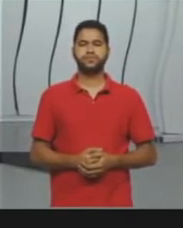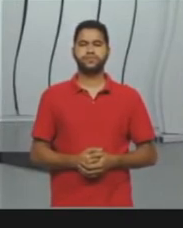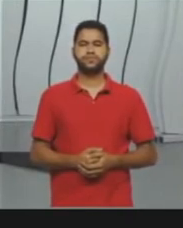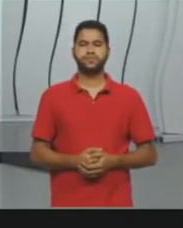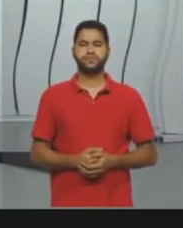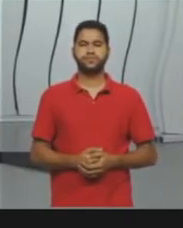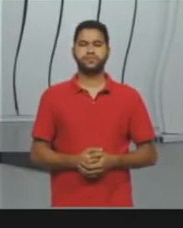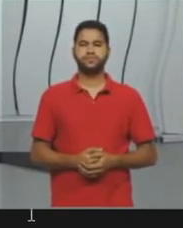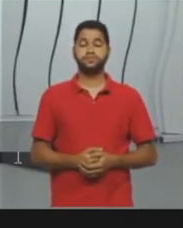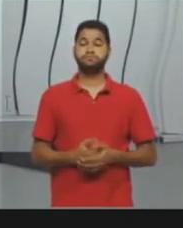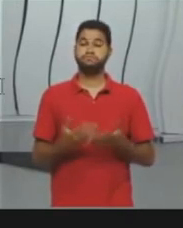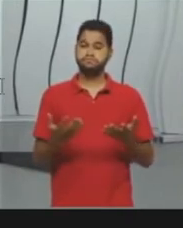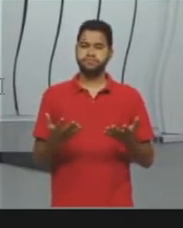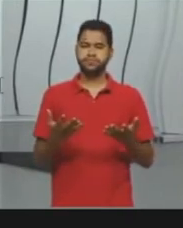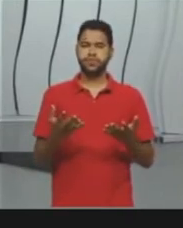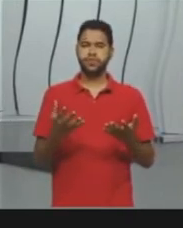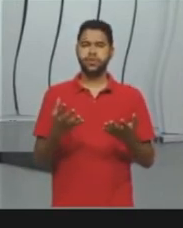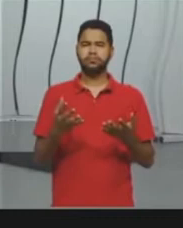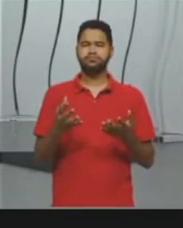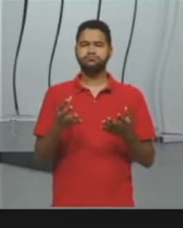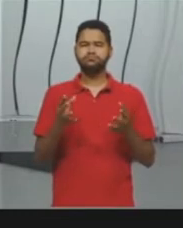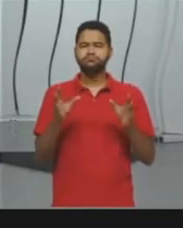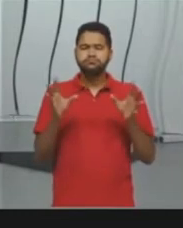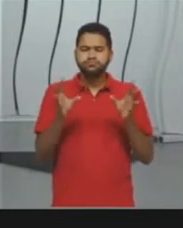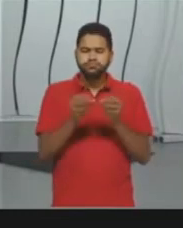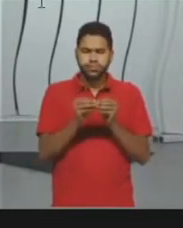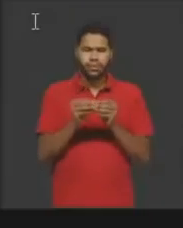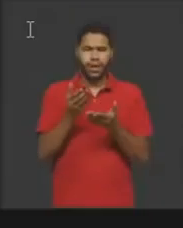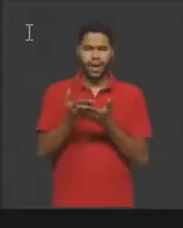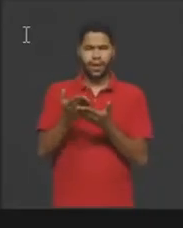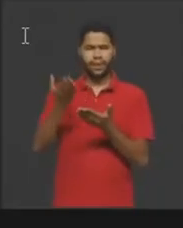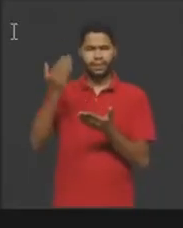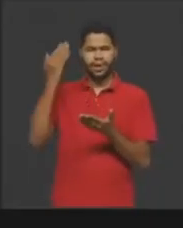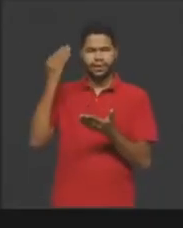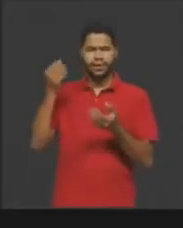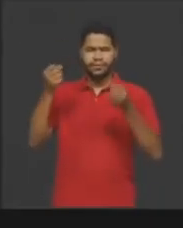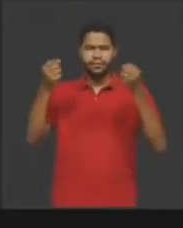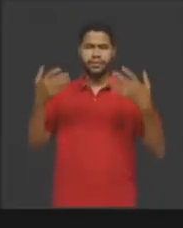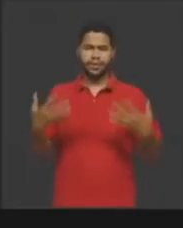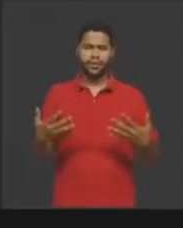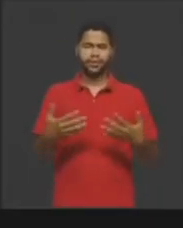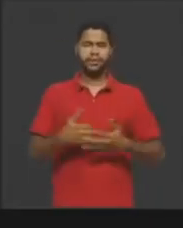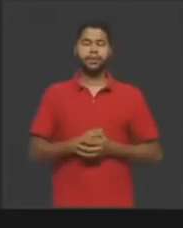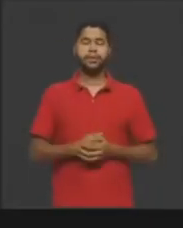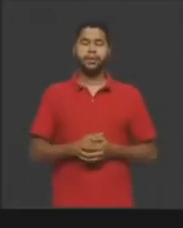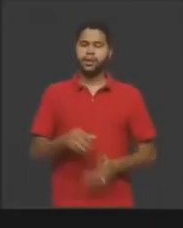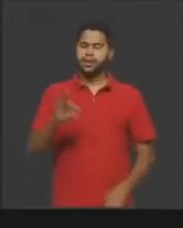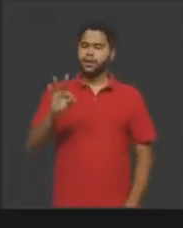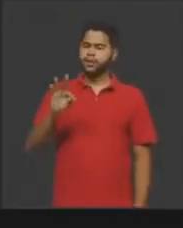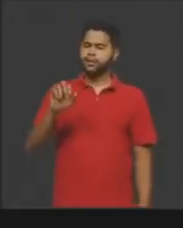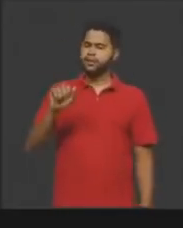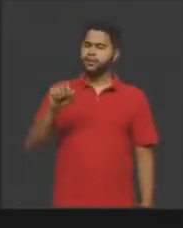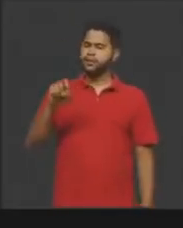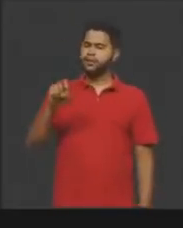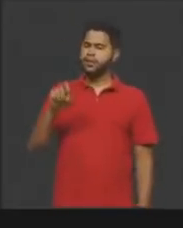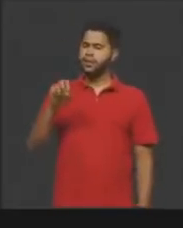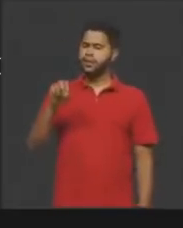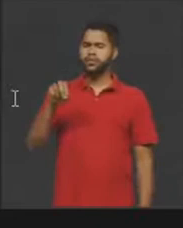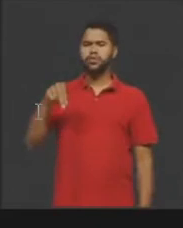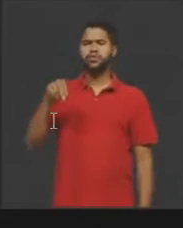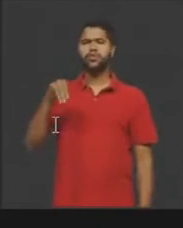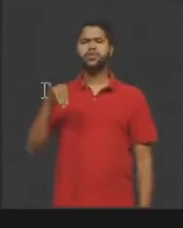Apenas aqui, fazendo uma breve revisão do que foi dito na aula anterior, o que seria taxonomia?